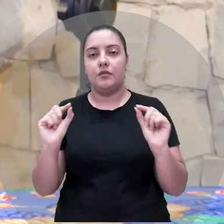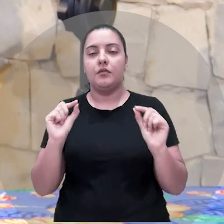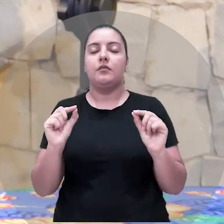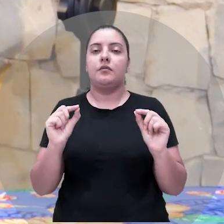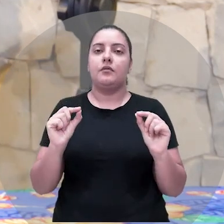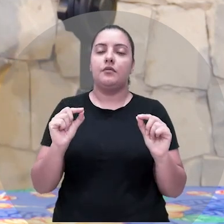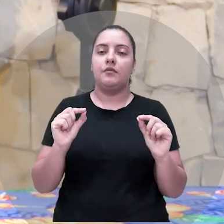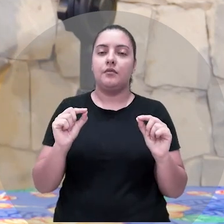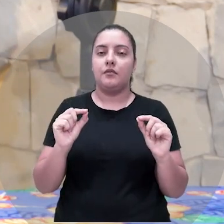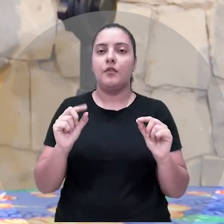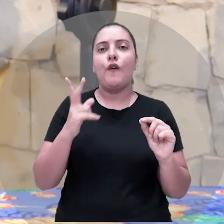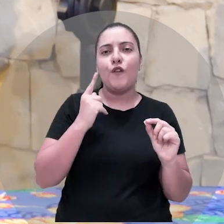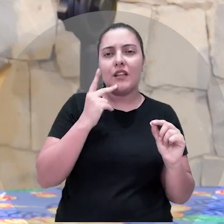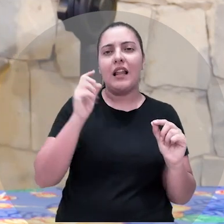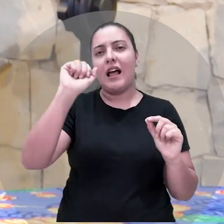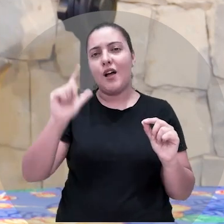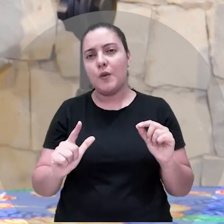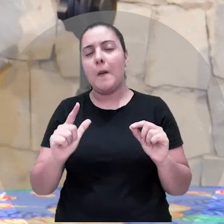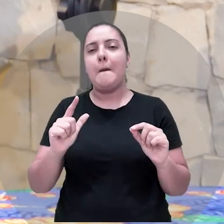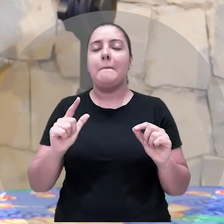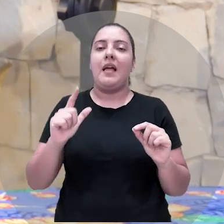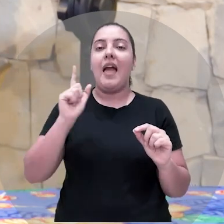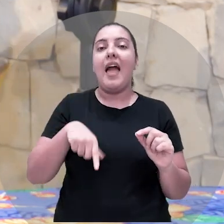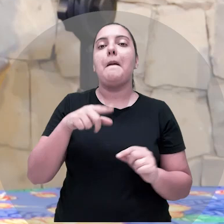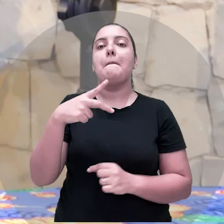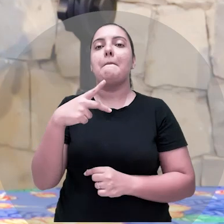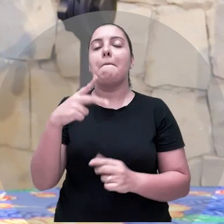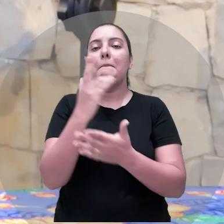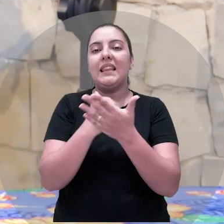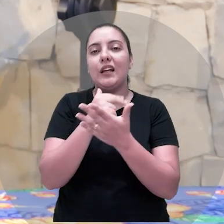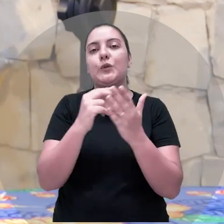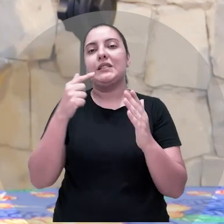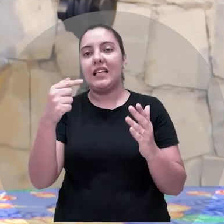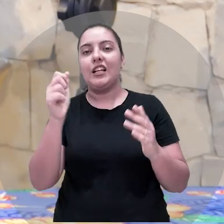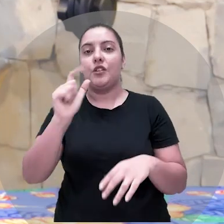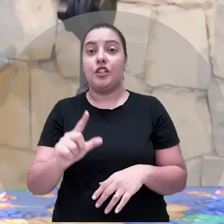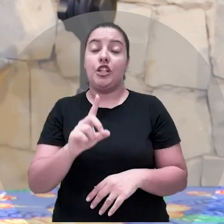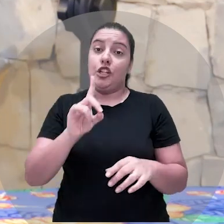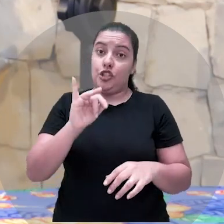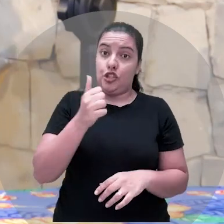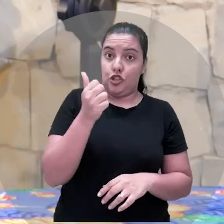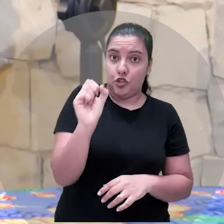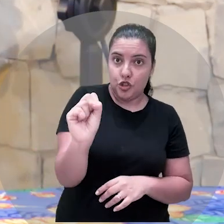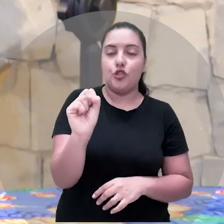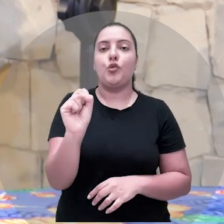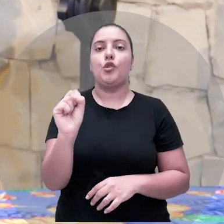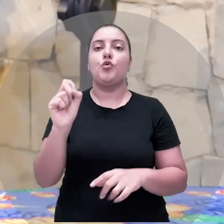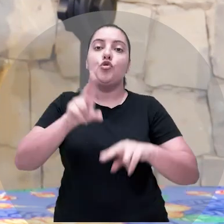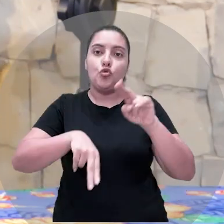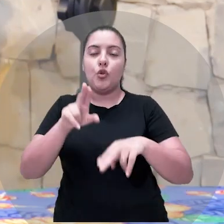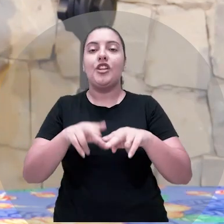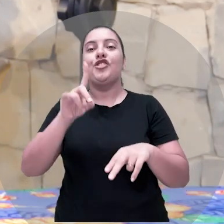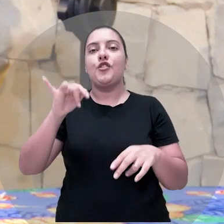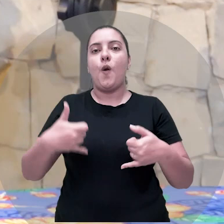do dia 18 de junho também tem o dia do orgulho autista que também é pensado nesse nessa visão né de mostrar para o mundo